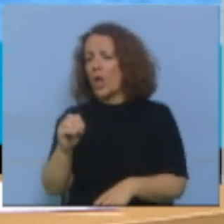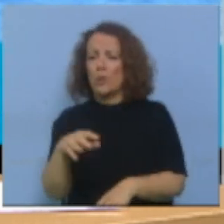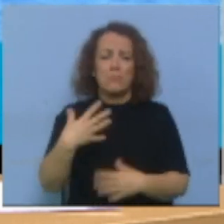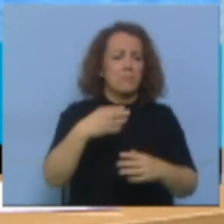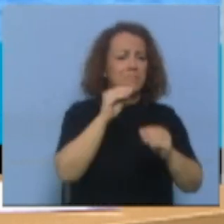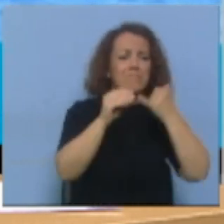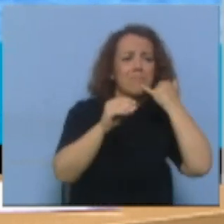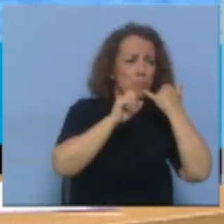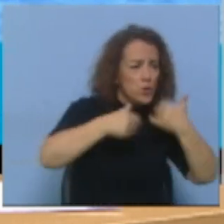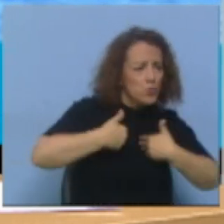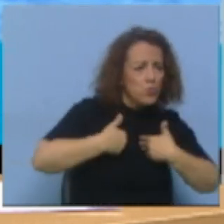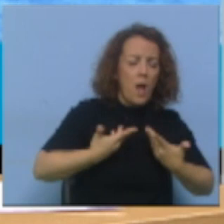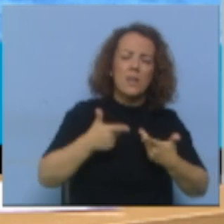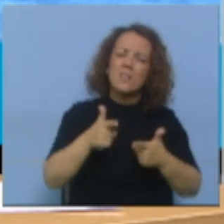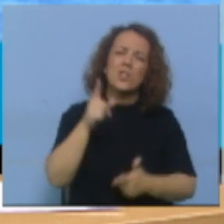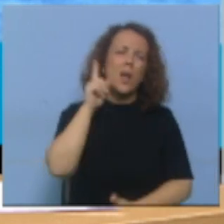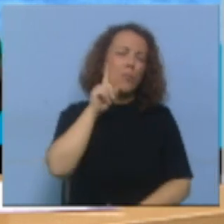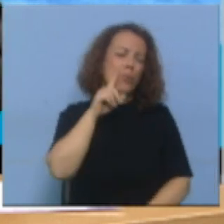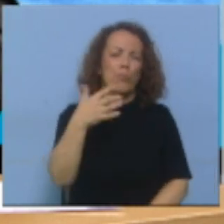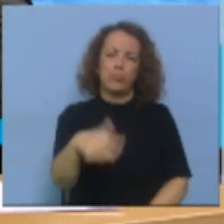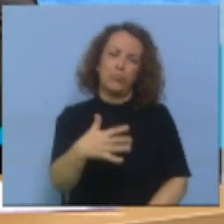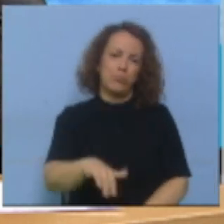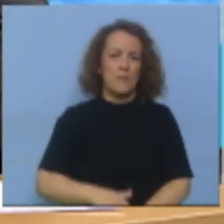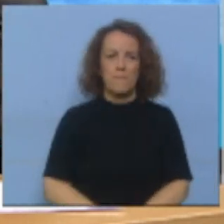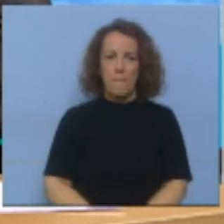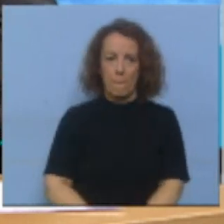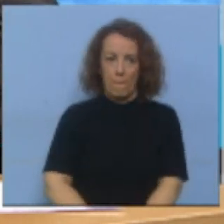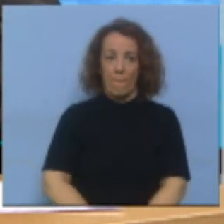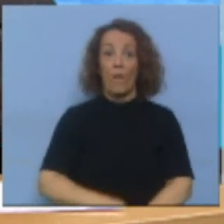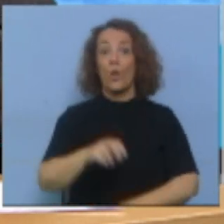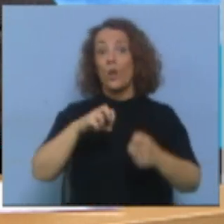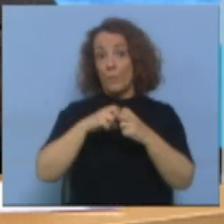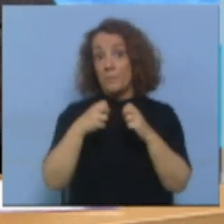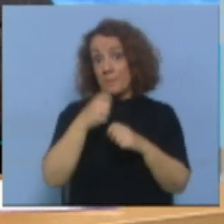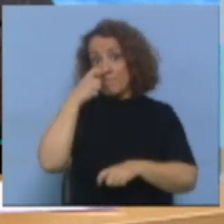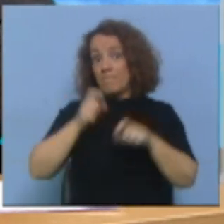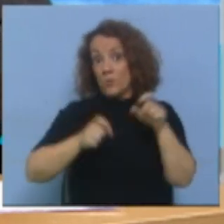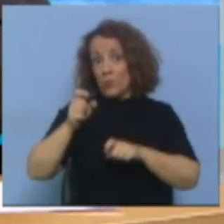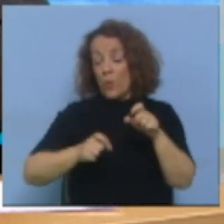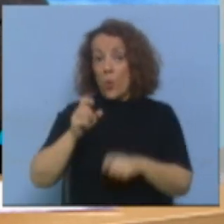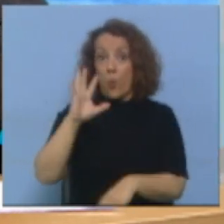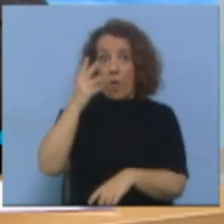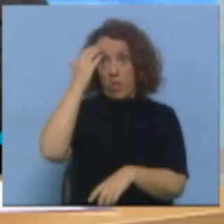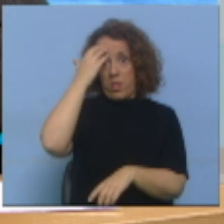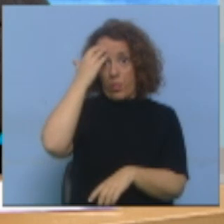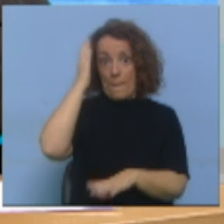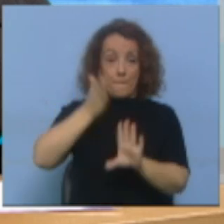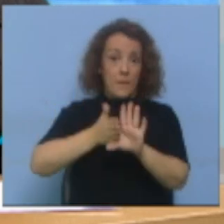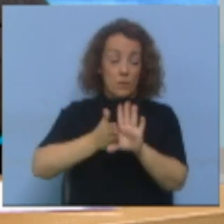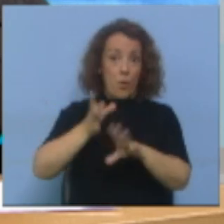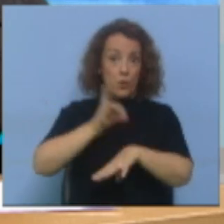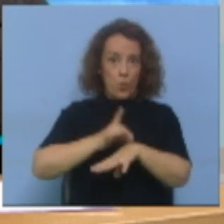ajudar? Isto é muito importante. Sabe, o problema das pessoas, quanto mais doentes ficam do ponto de vista psicológico, às vezes é